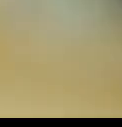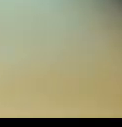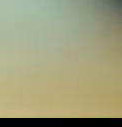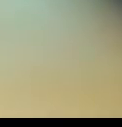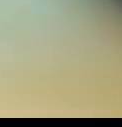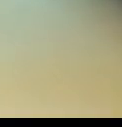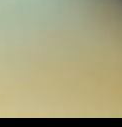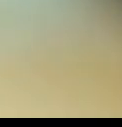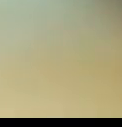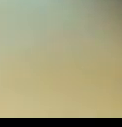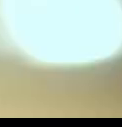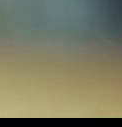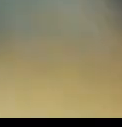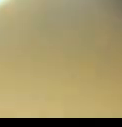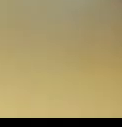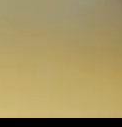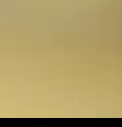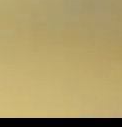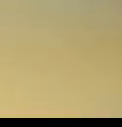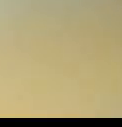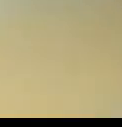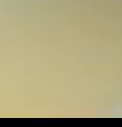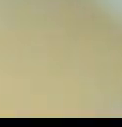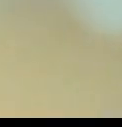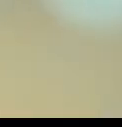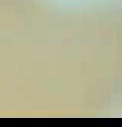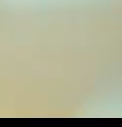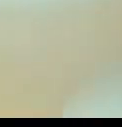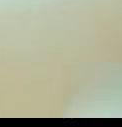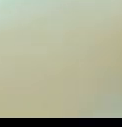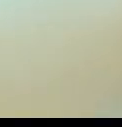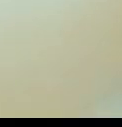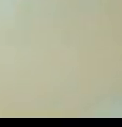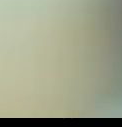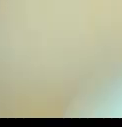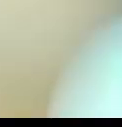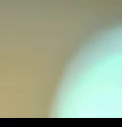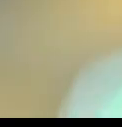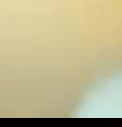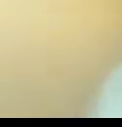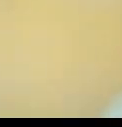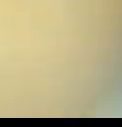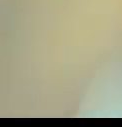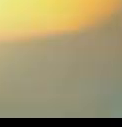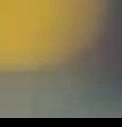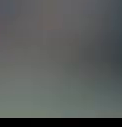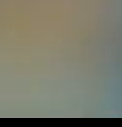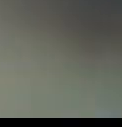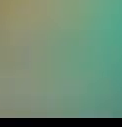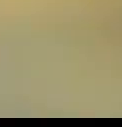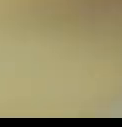Enfim, se eles dizem que eu sou louco, talvez é porque a gente esteja no caminho certo.